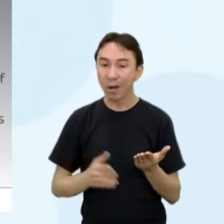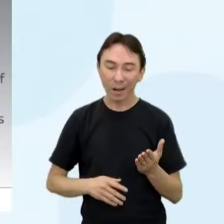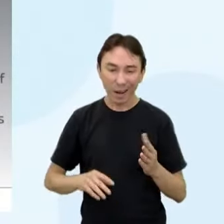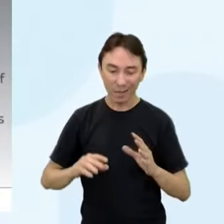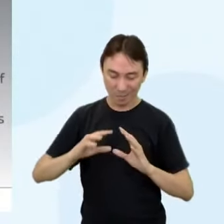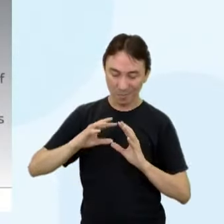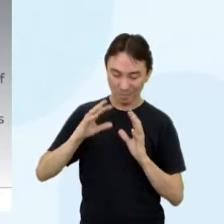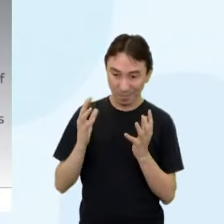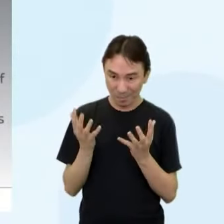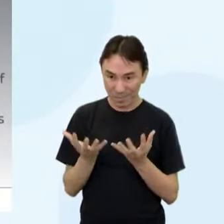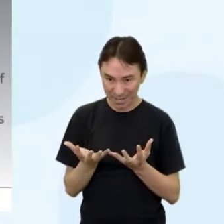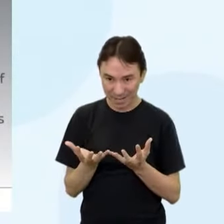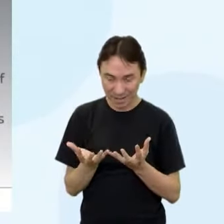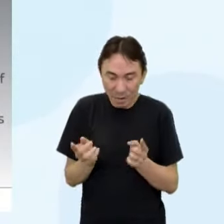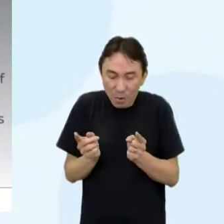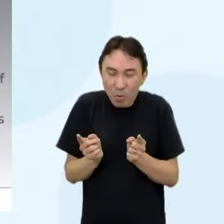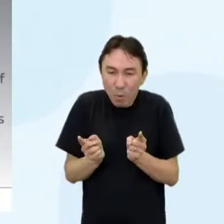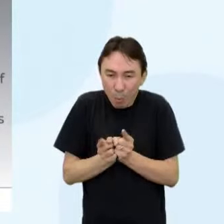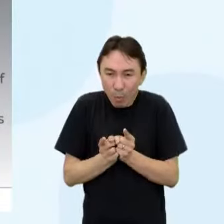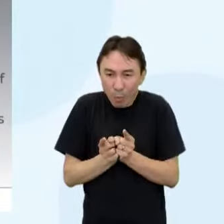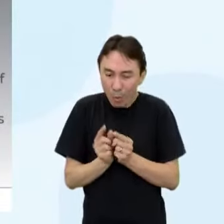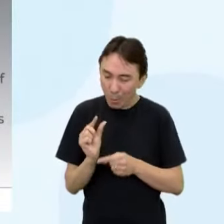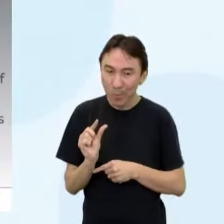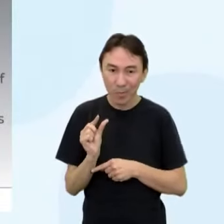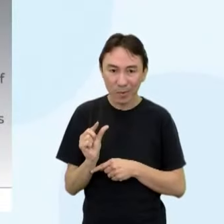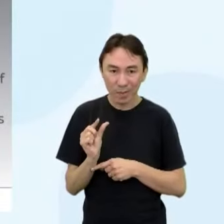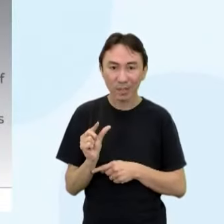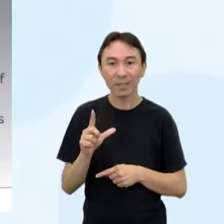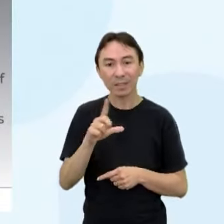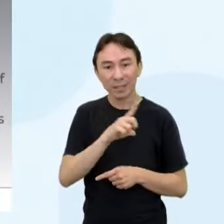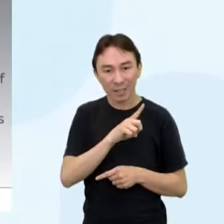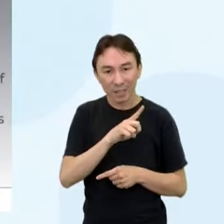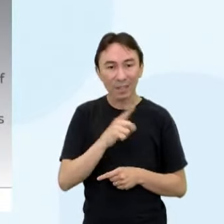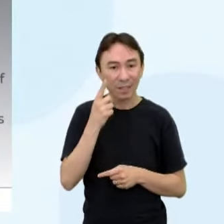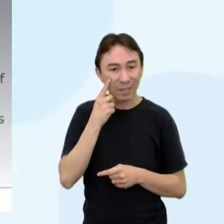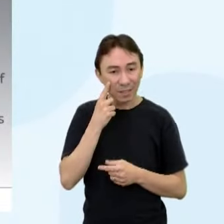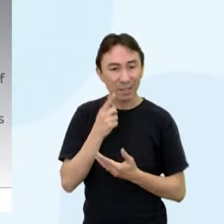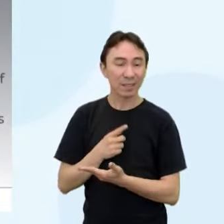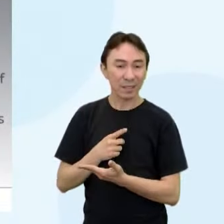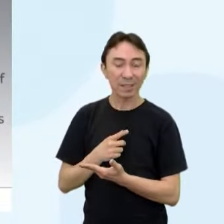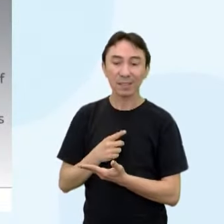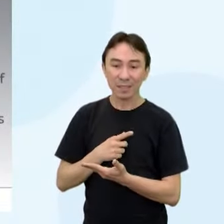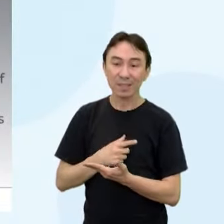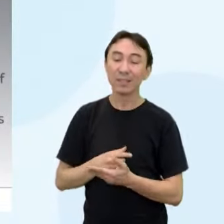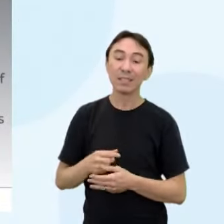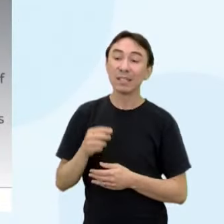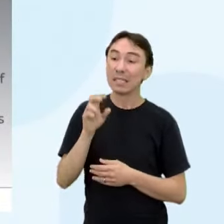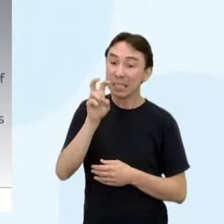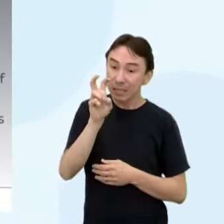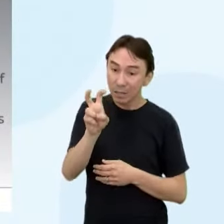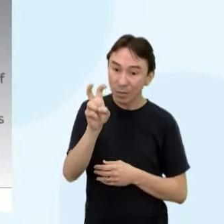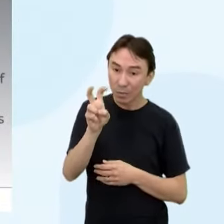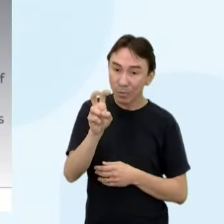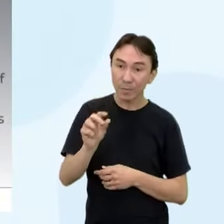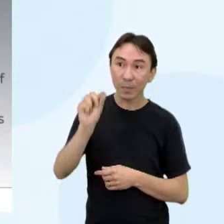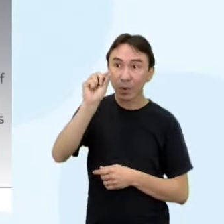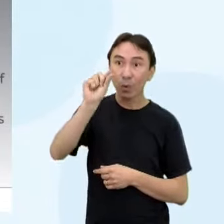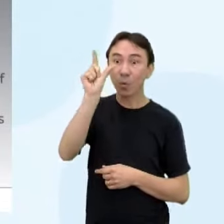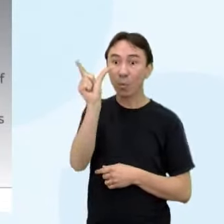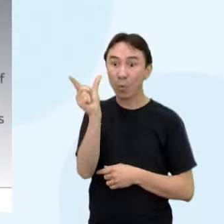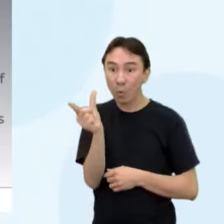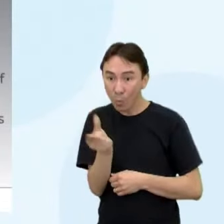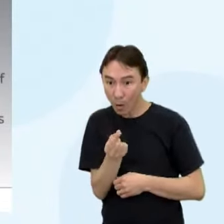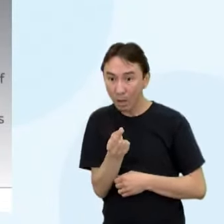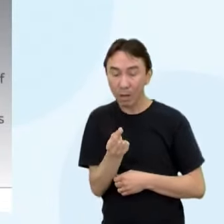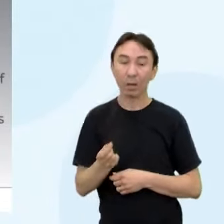anão, ele tem lá 5 moons, né? 5 luas conhecidas. The largest